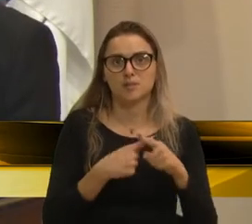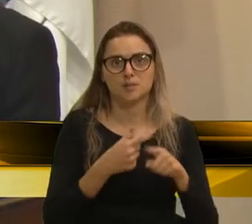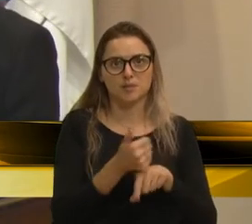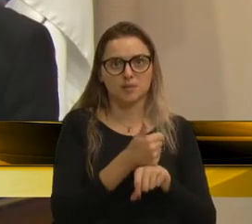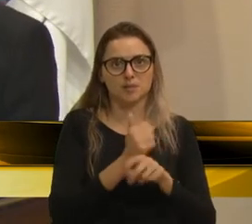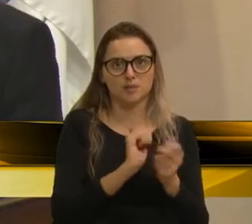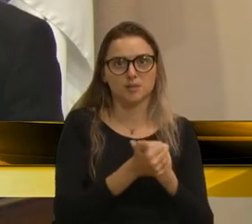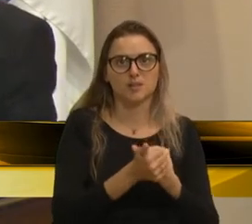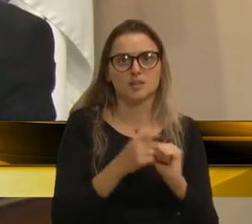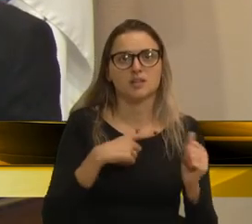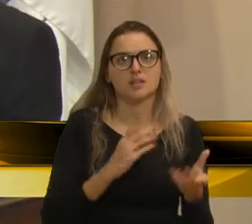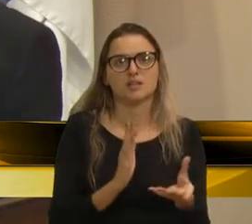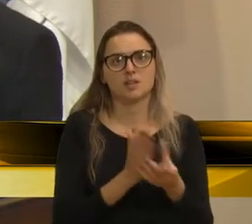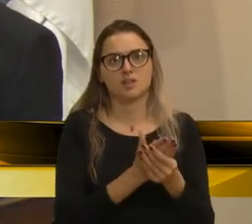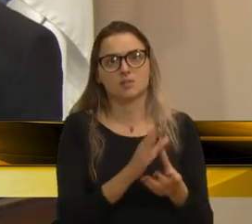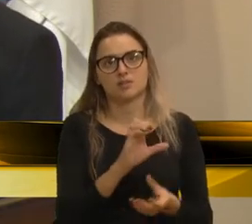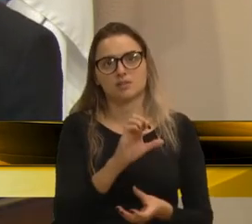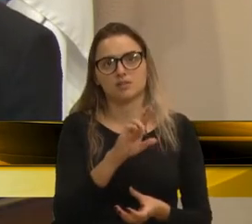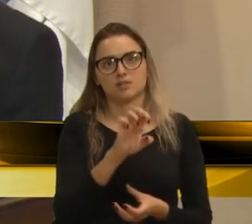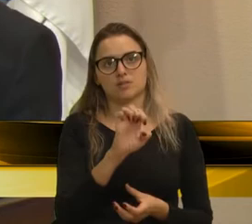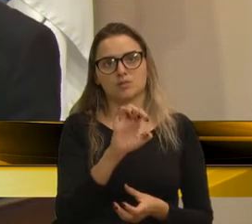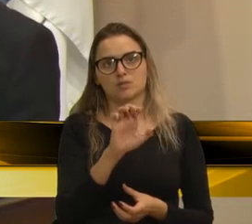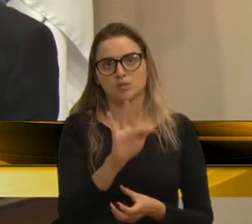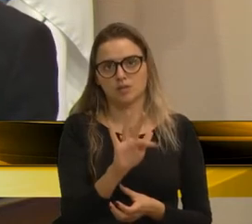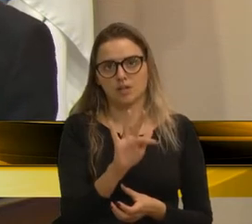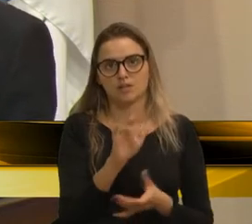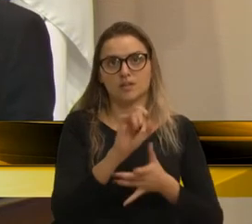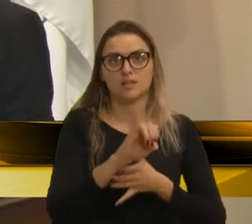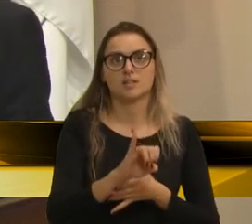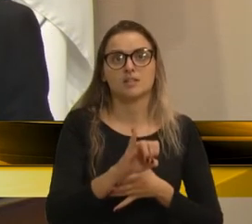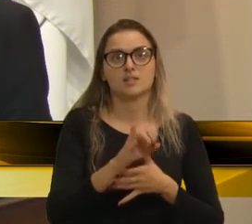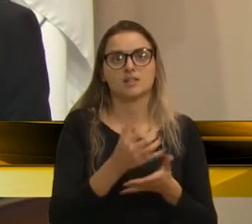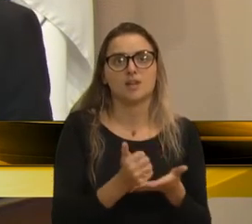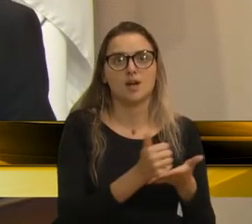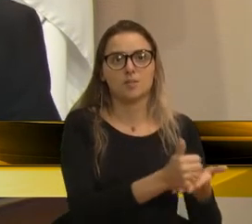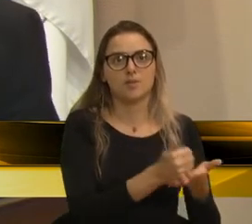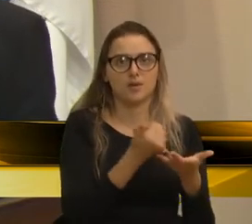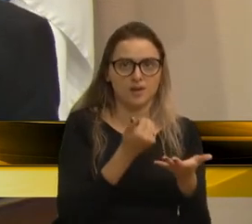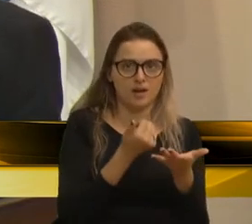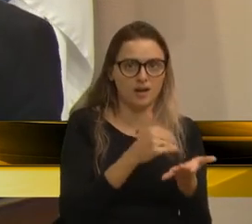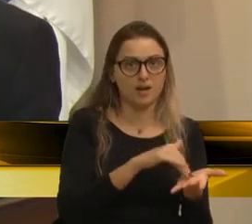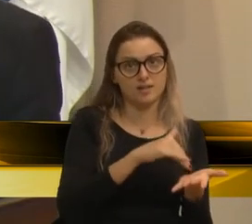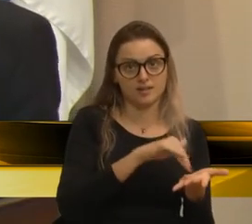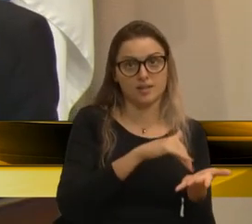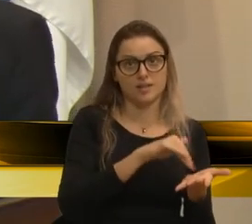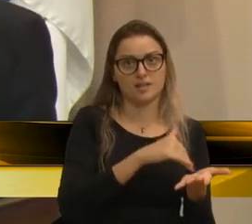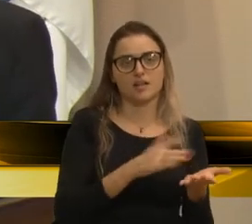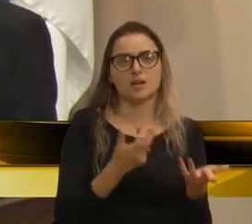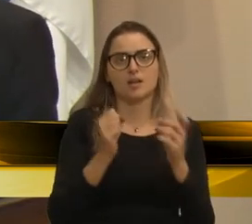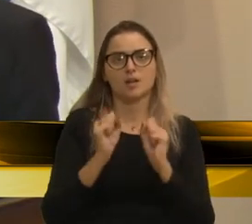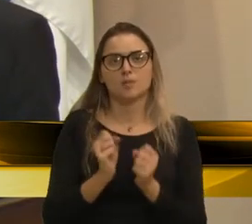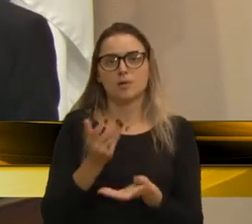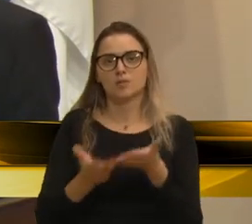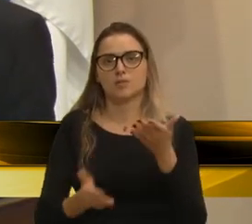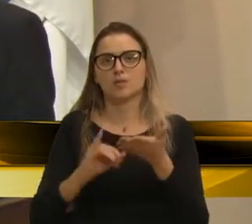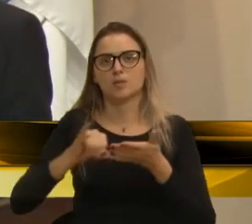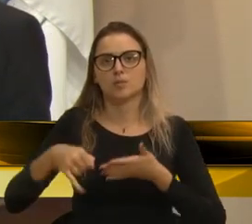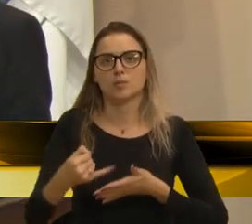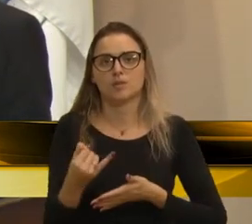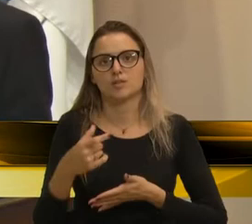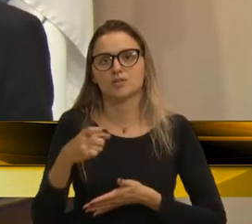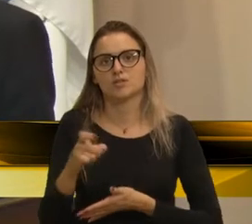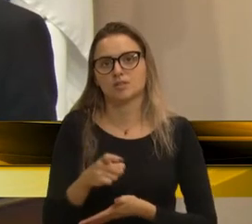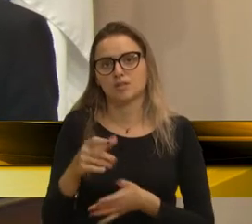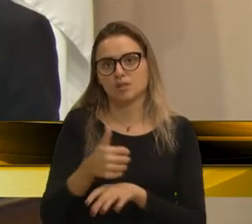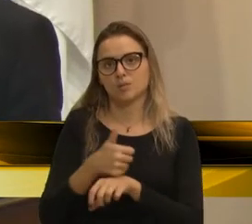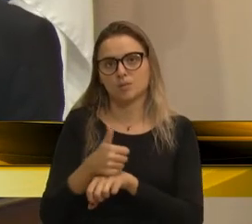está sendo processado no CREF, se essa causa for favorável a ela, ele pode perder a sua possibilidade de ser um professor da área, um profissional da